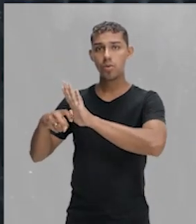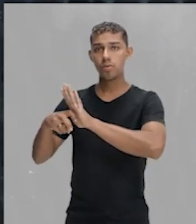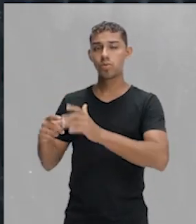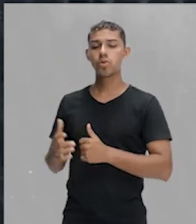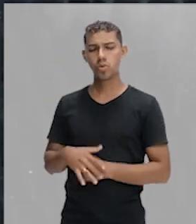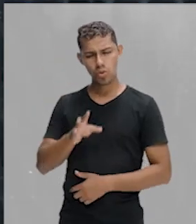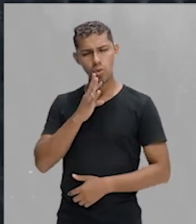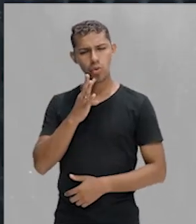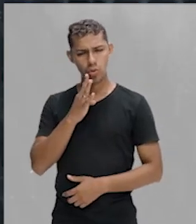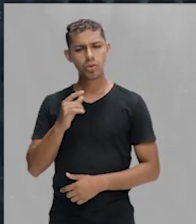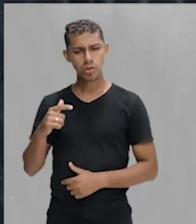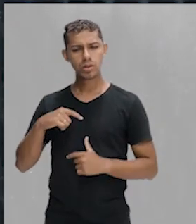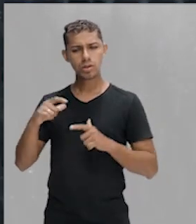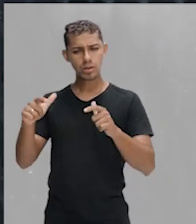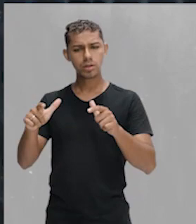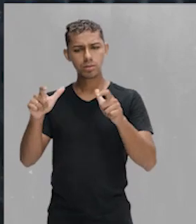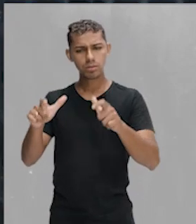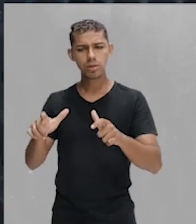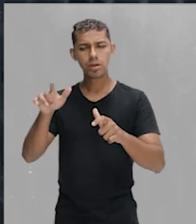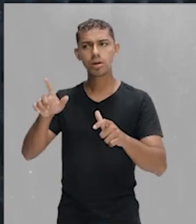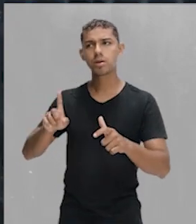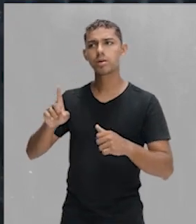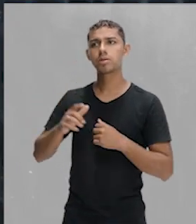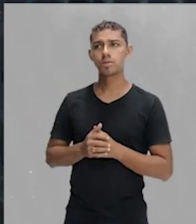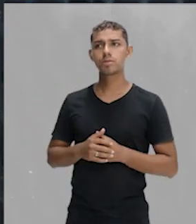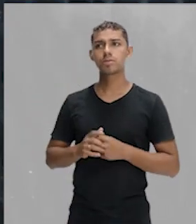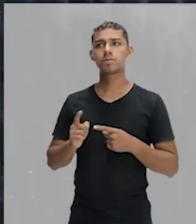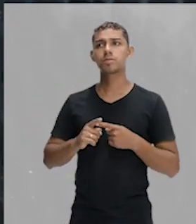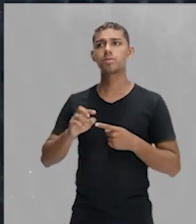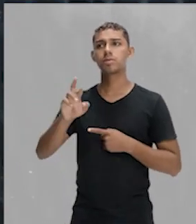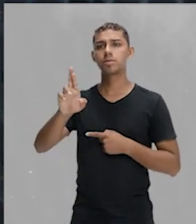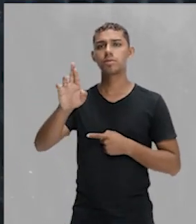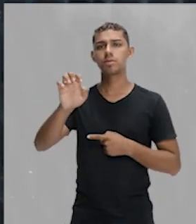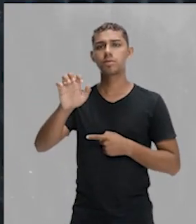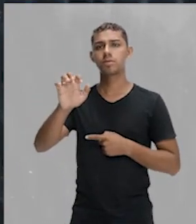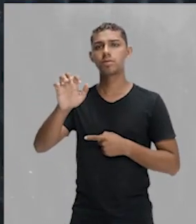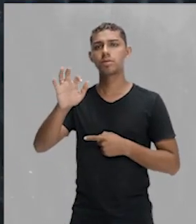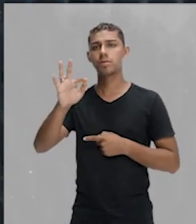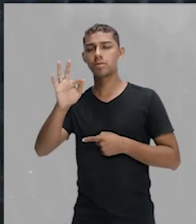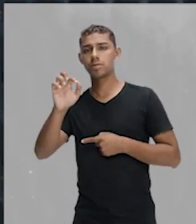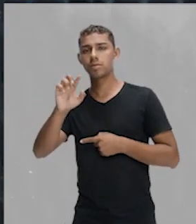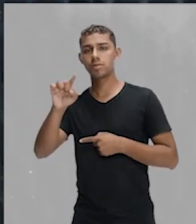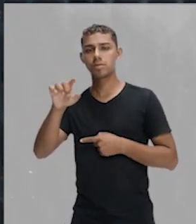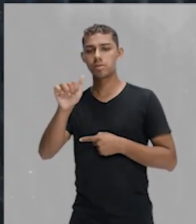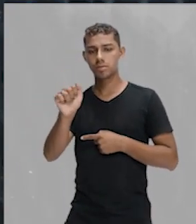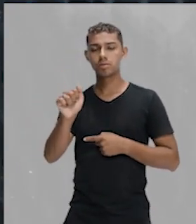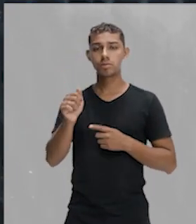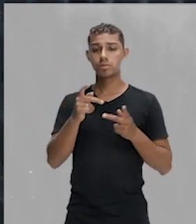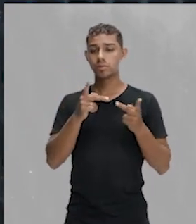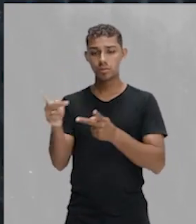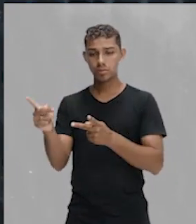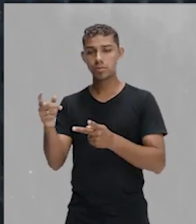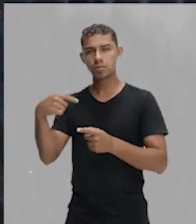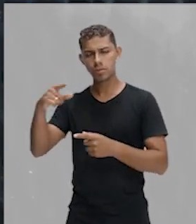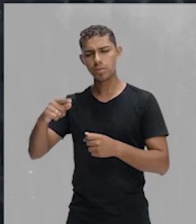de um trem, agora vai estar sendo instalado ali na Refesa um vagão que vai ser aberto à visitação. Aproveitem,